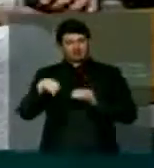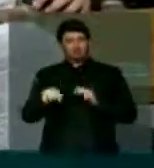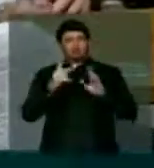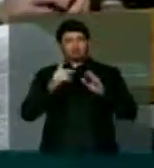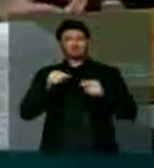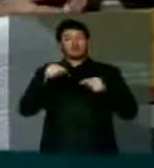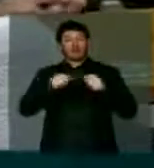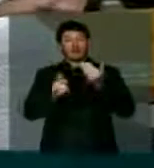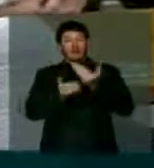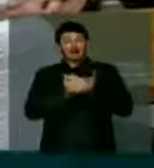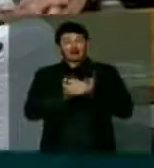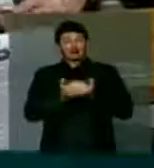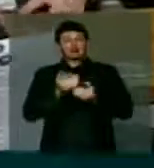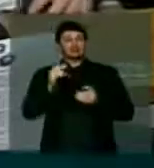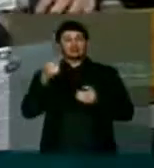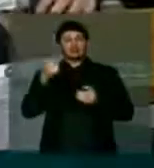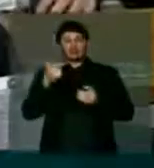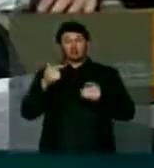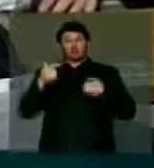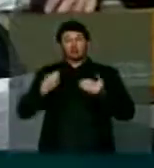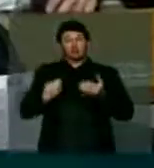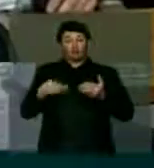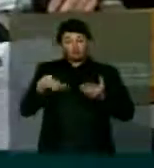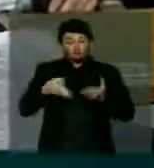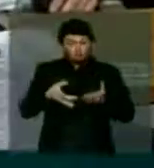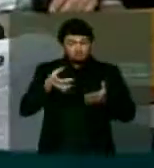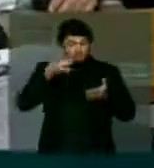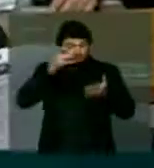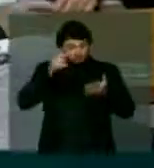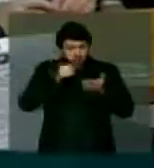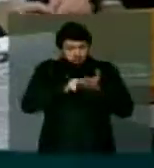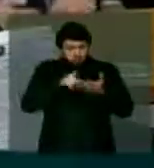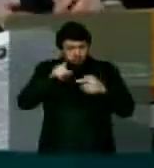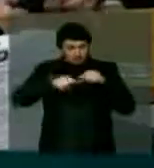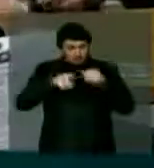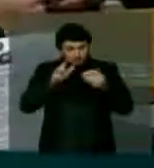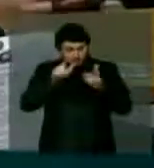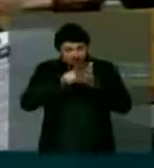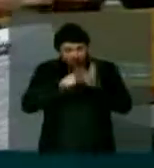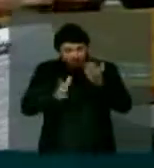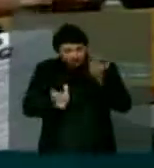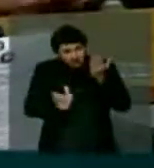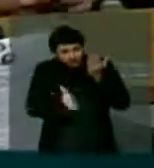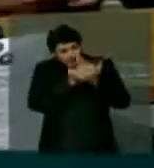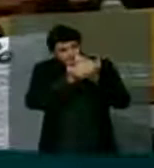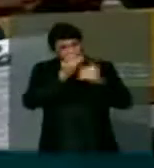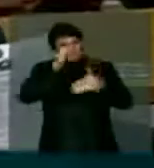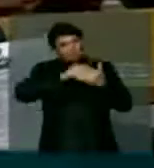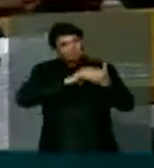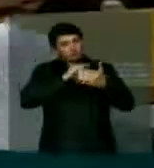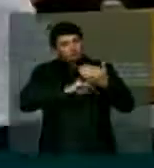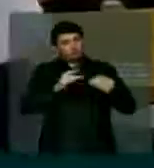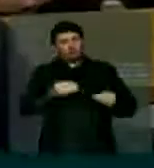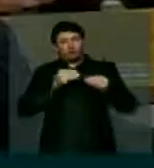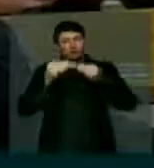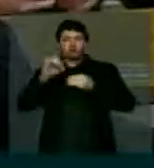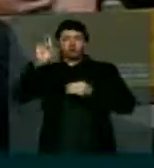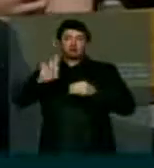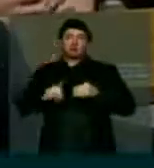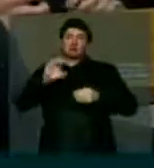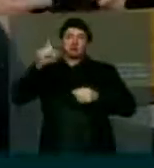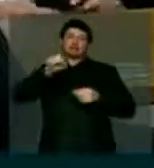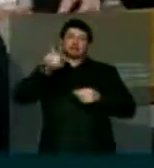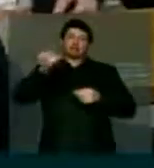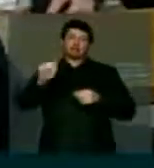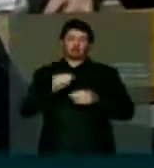dizendo, e esses anexos não estavam fisicamente e materialmente presentes na documentação que foi levada à diretoria